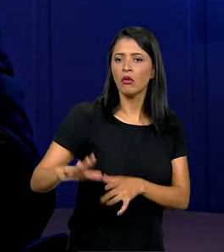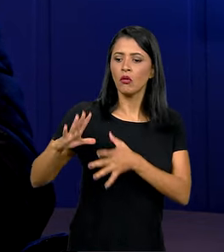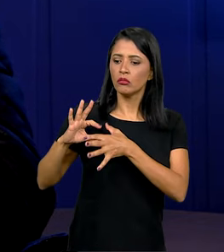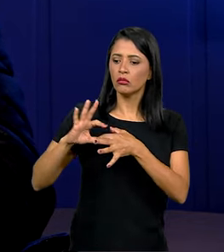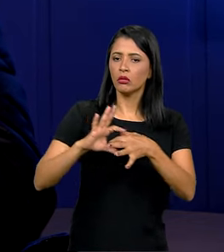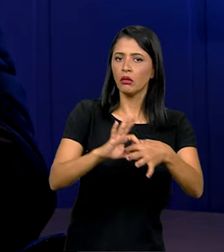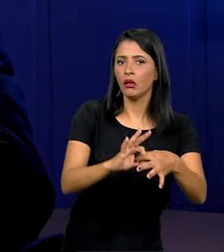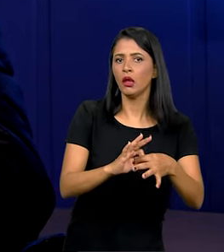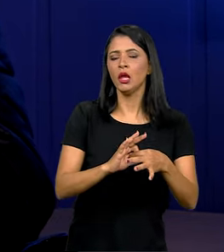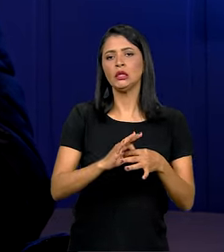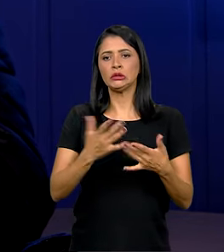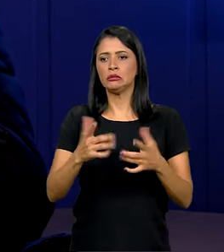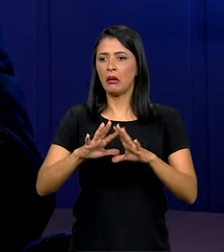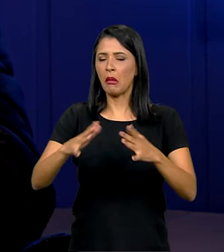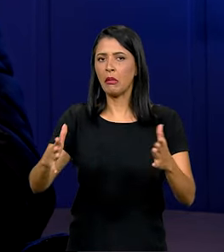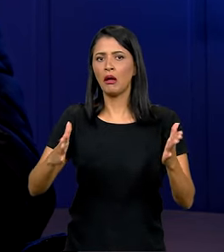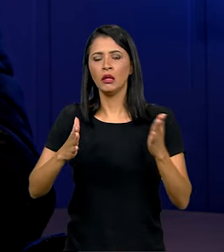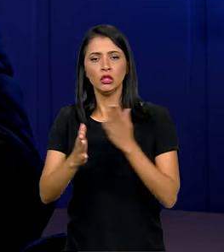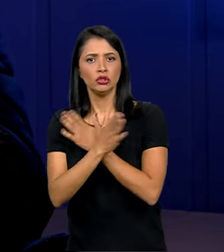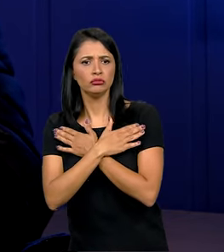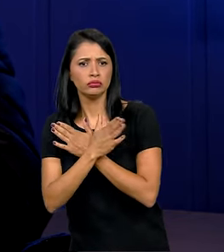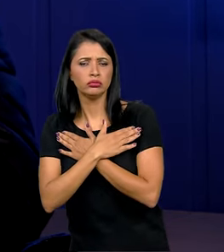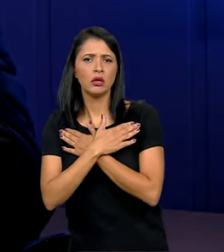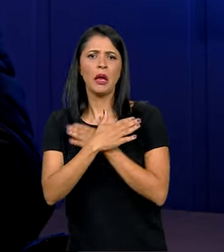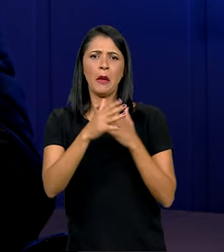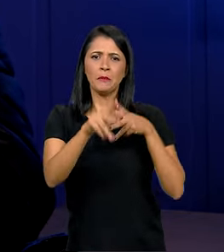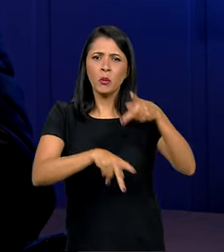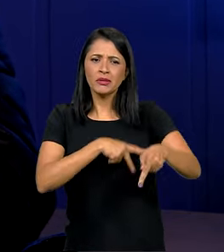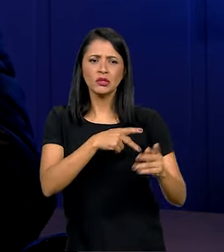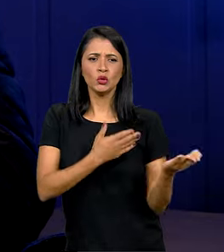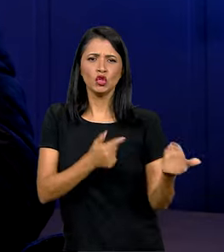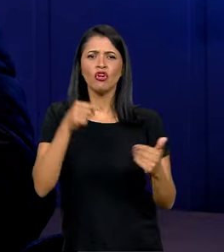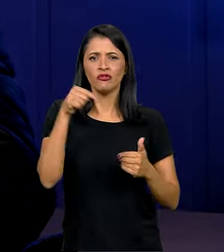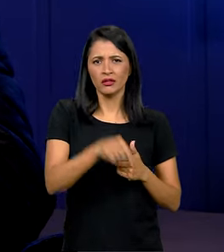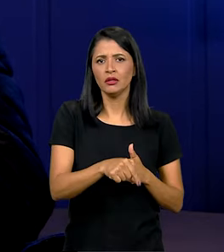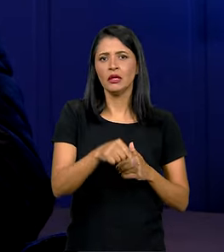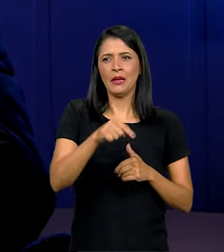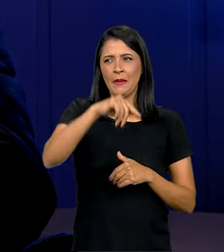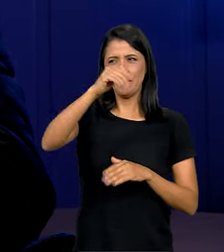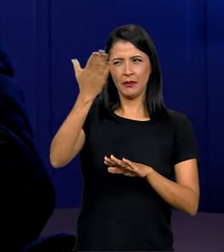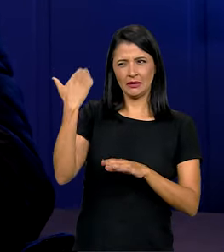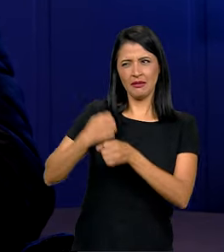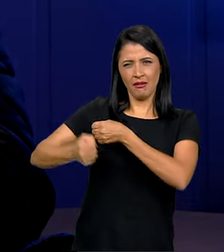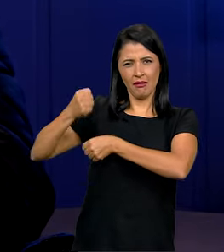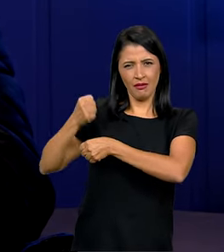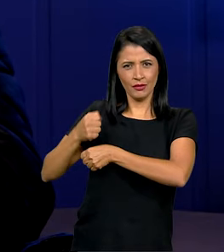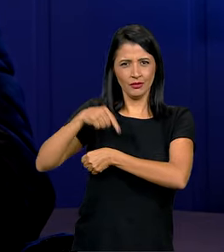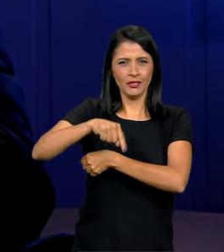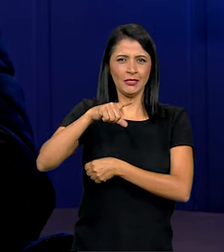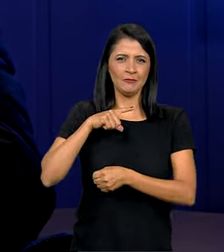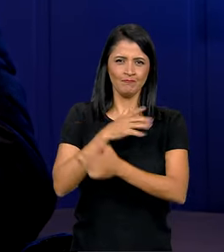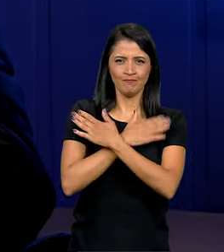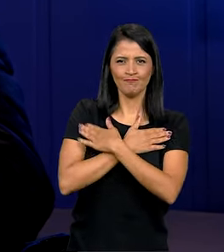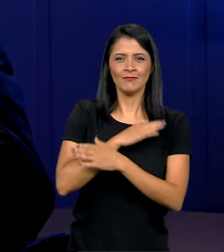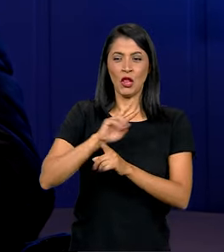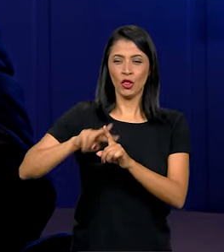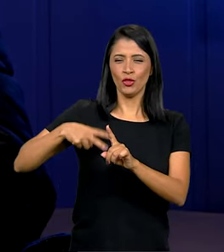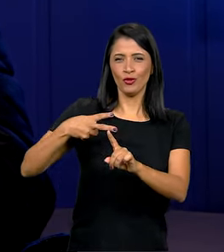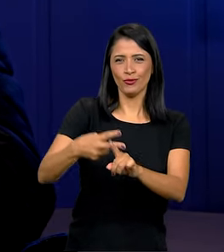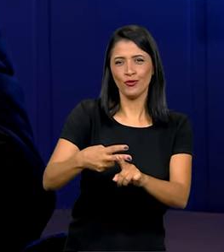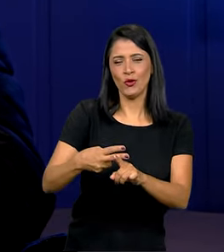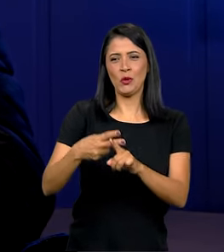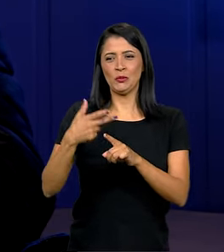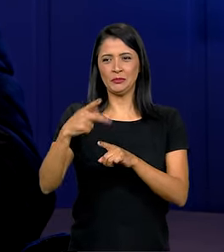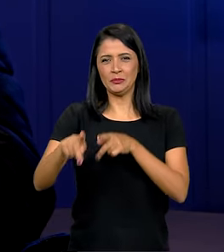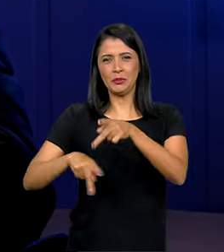contexto de Alto desemprego da população jovem em todo mundo aqui no Brasil anos atrás poucos anos a gente atingiu uma taxa mais que o dobro da taxa